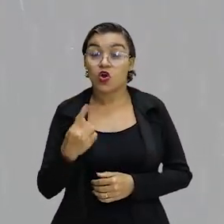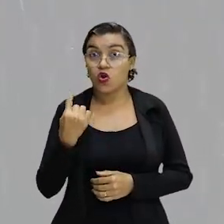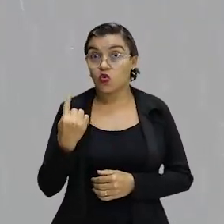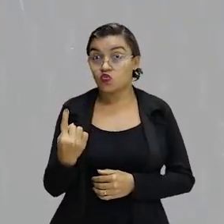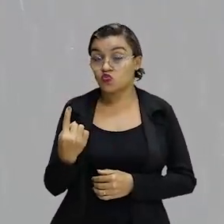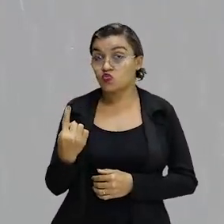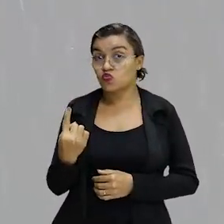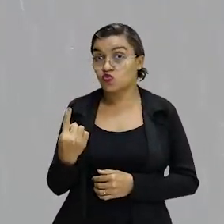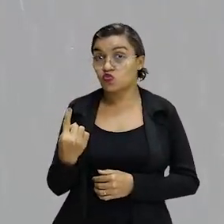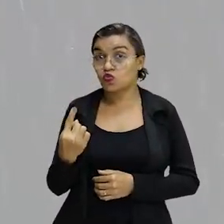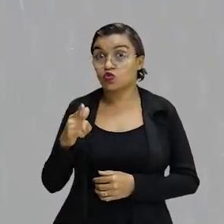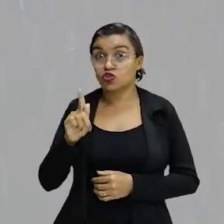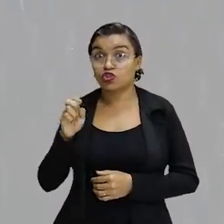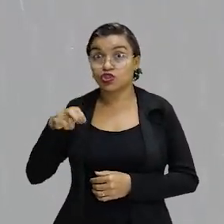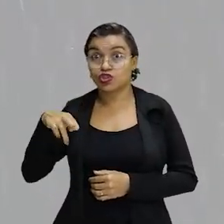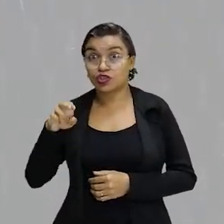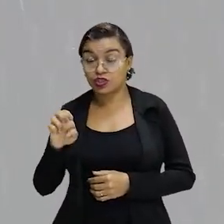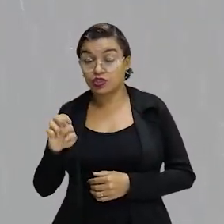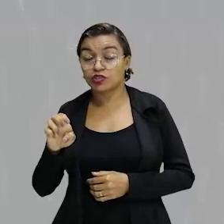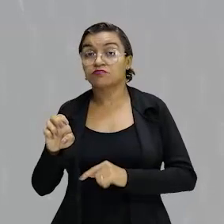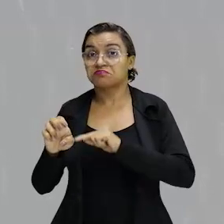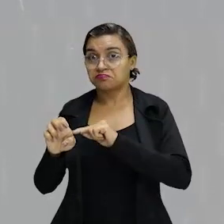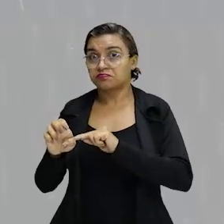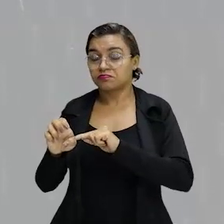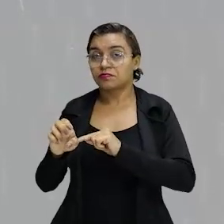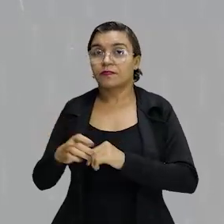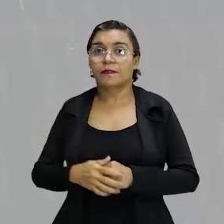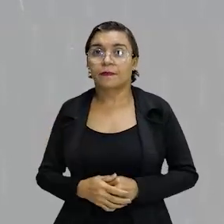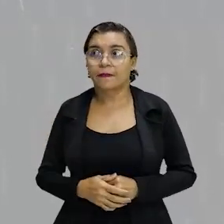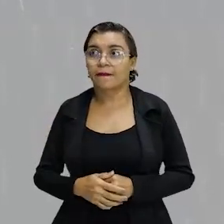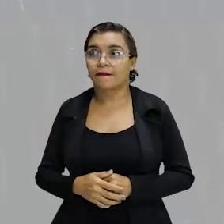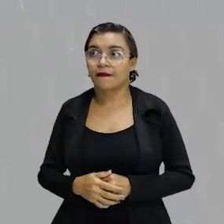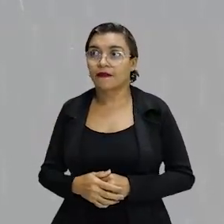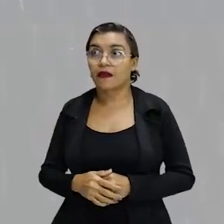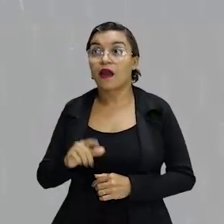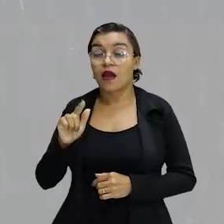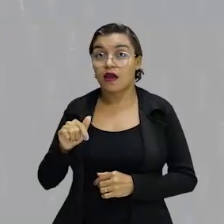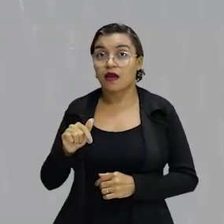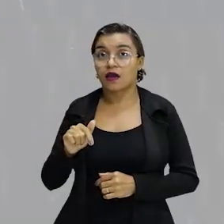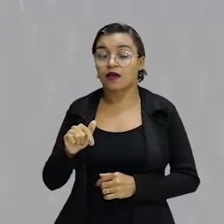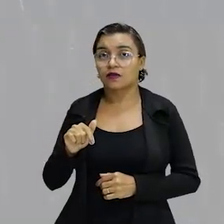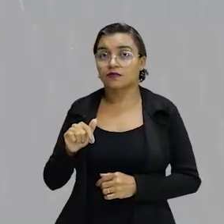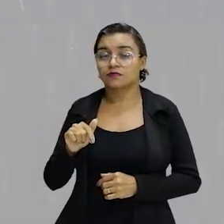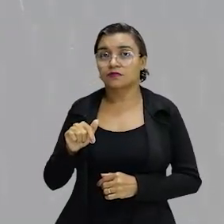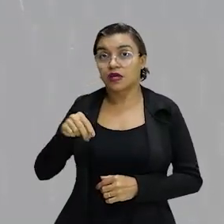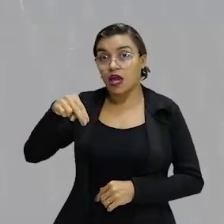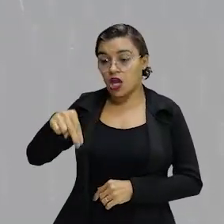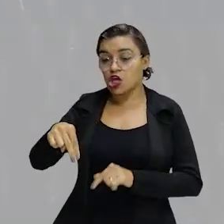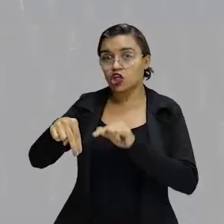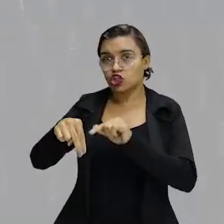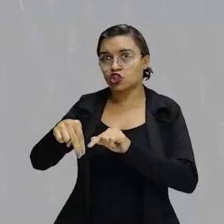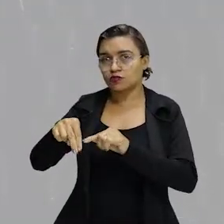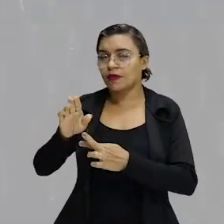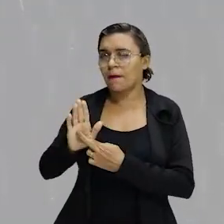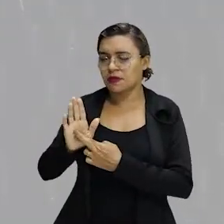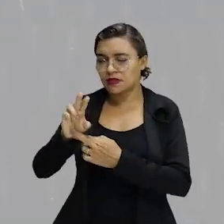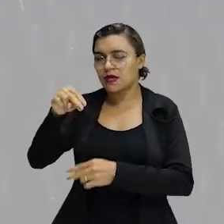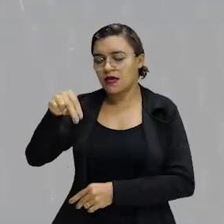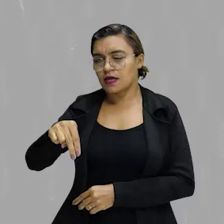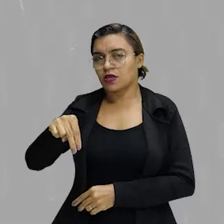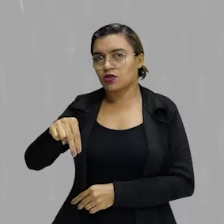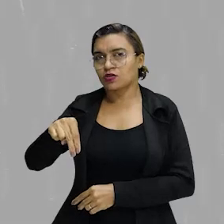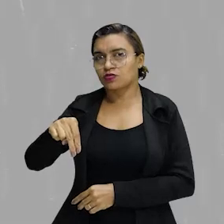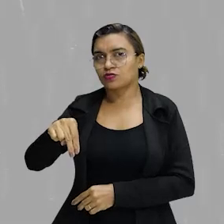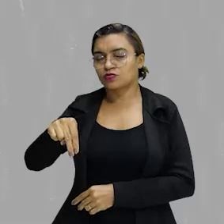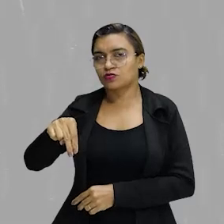conjunto de genes, um conjunto cromossômico, ele é um indivíduo N, representado pela letra N, que a